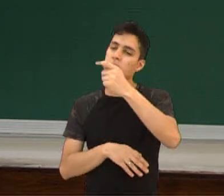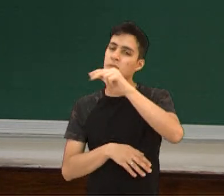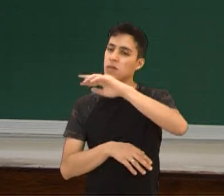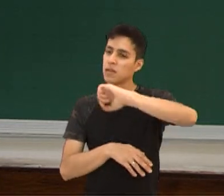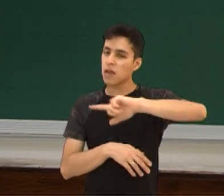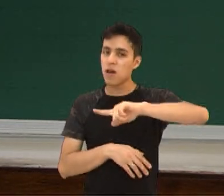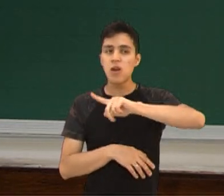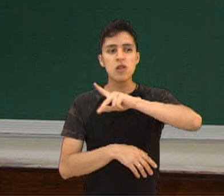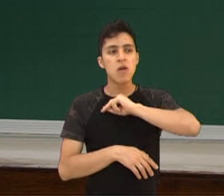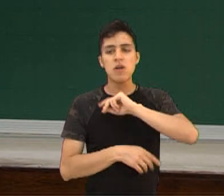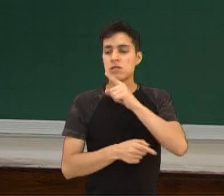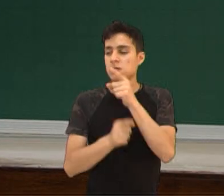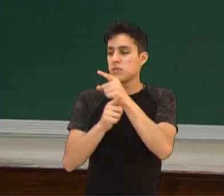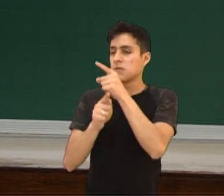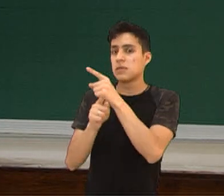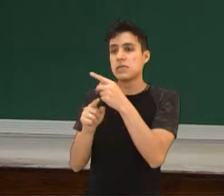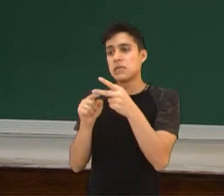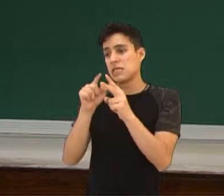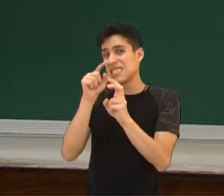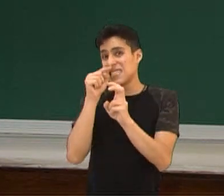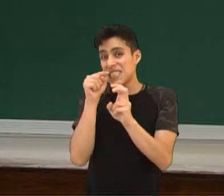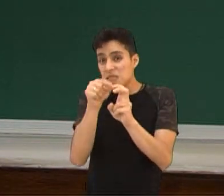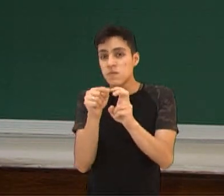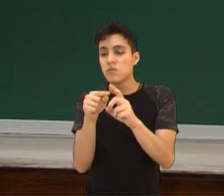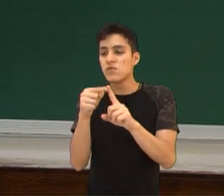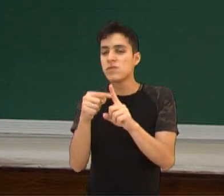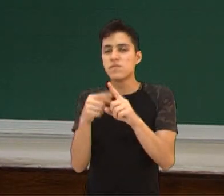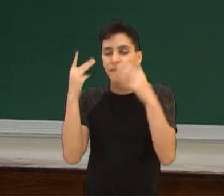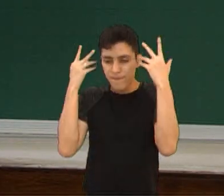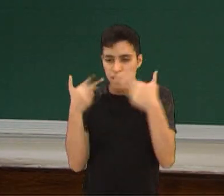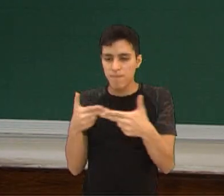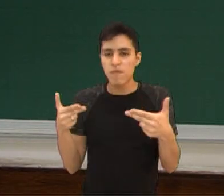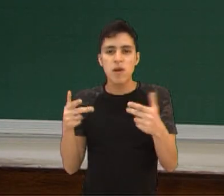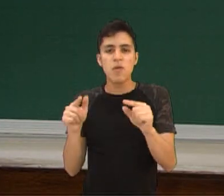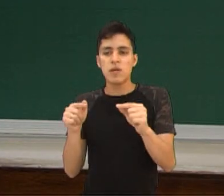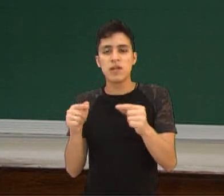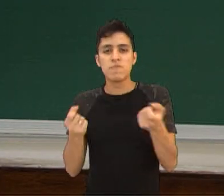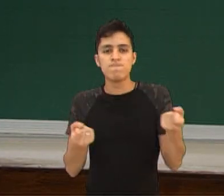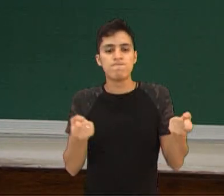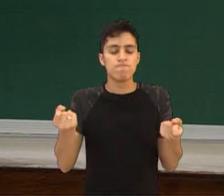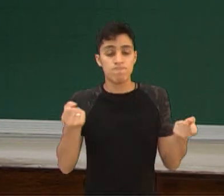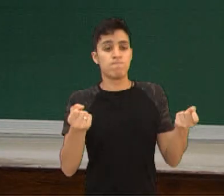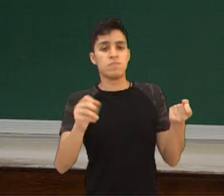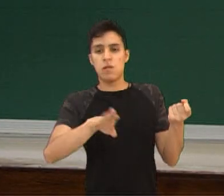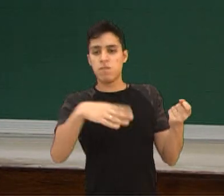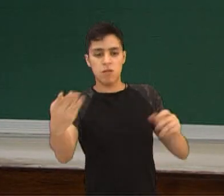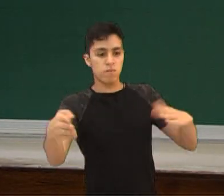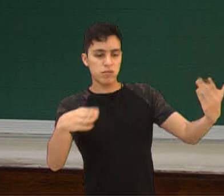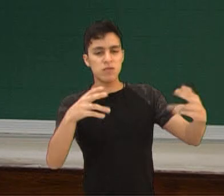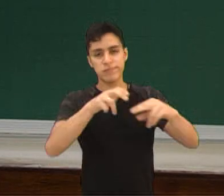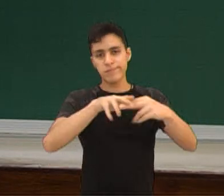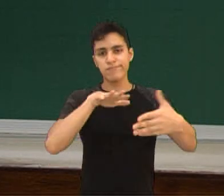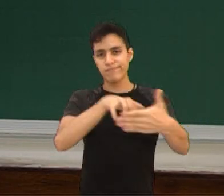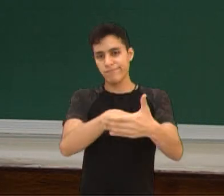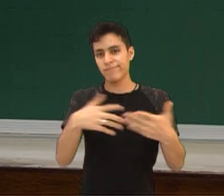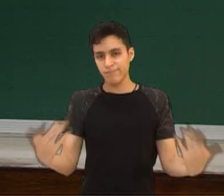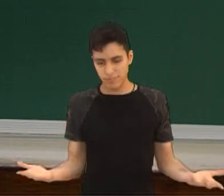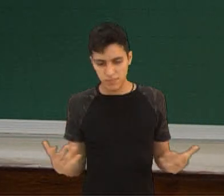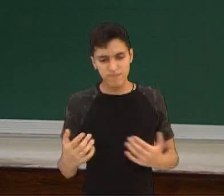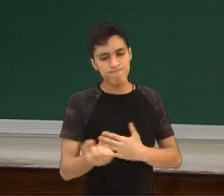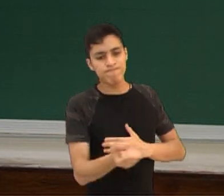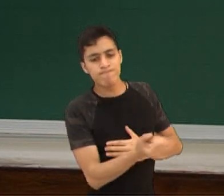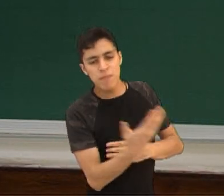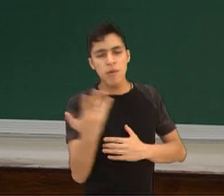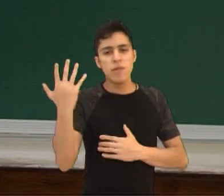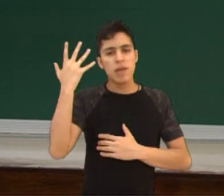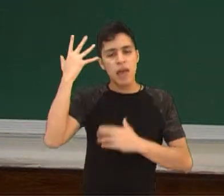na vinda a gente encontrou 5 animais atropelados na estrada, né? Então, a gente ainda tem vários desses animais, mas muitos deles sofrem